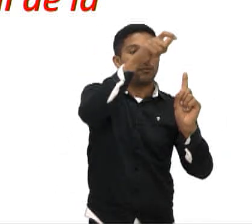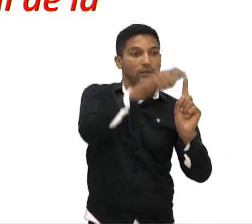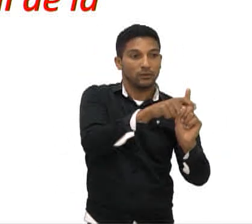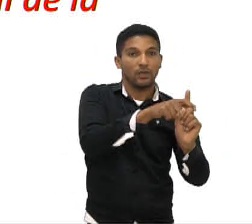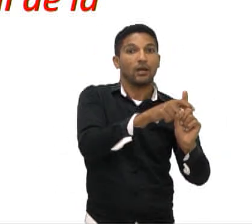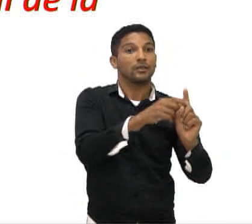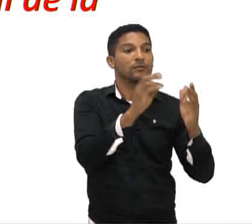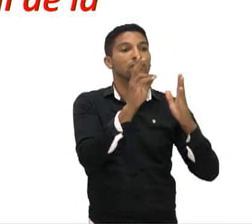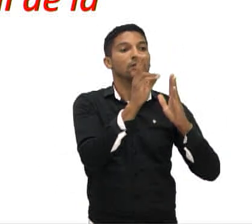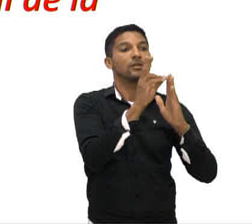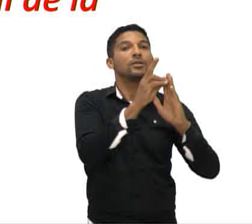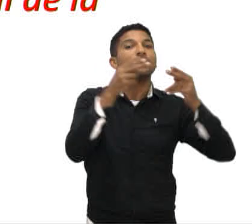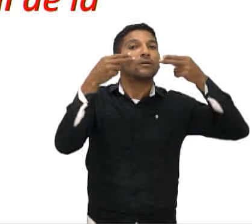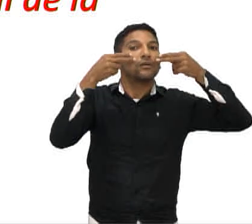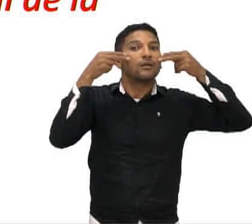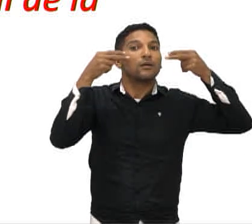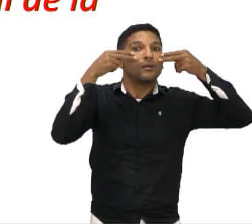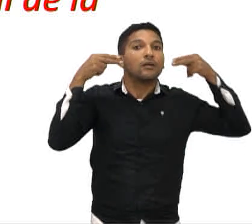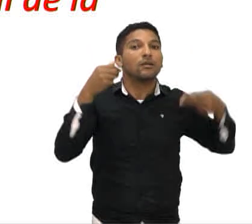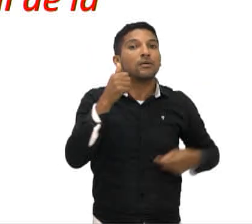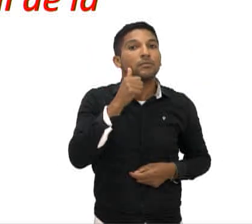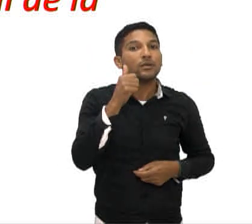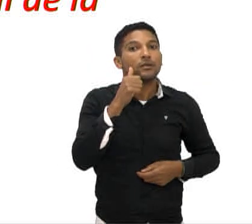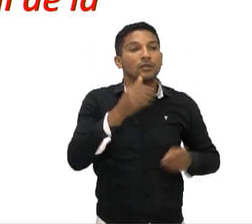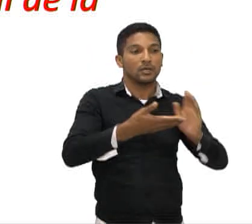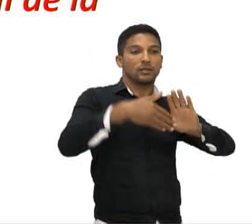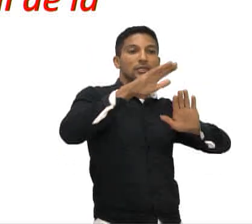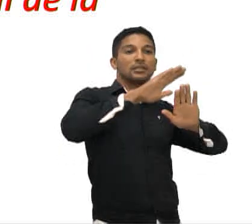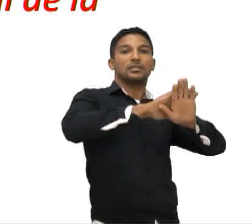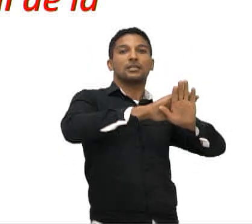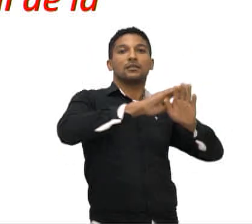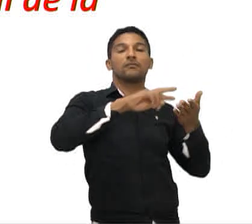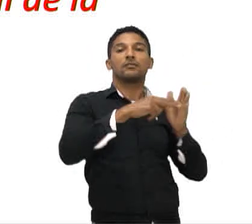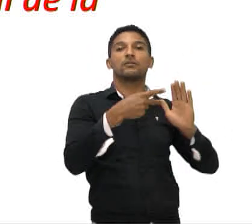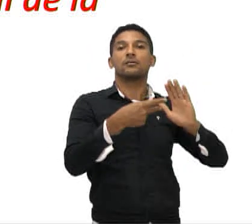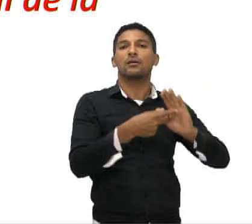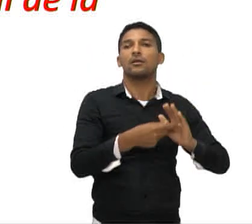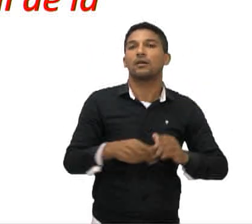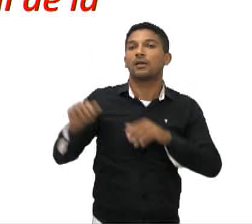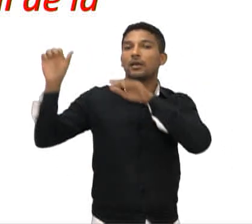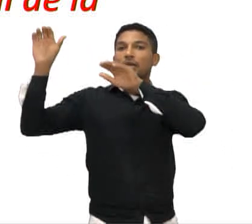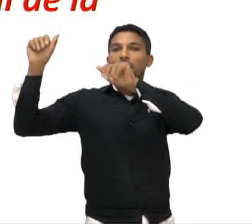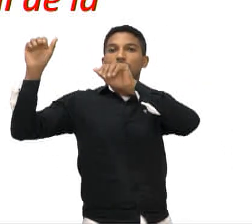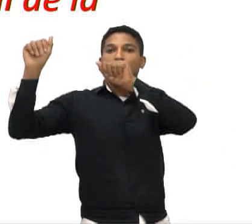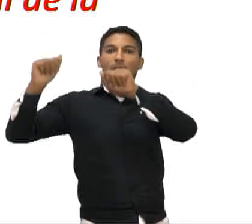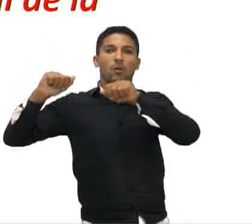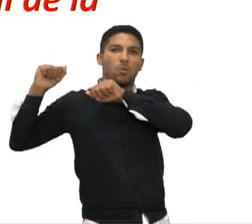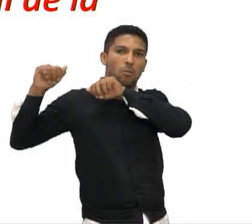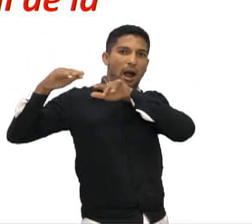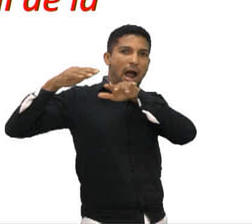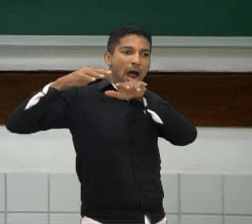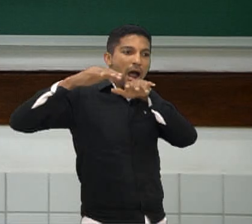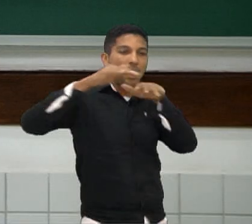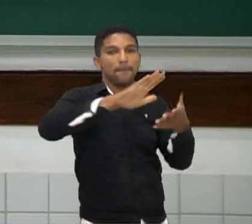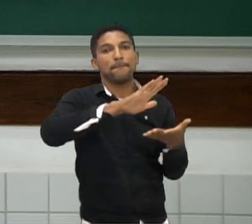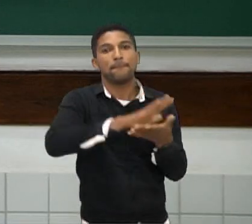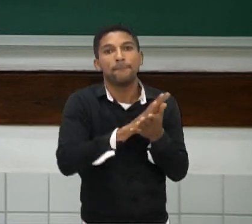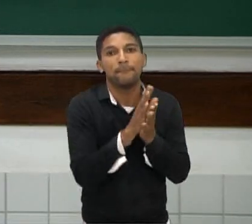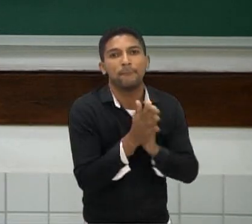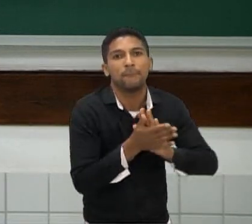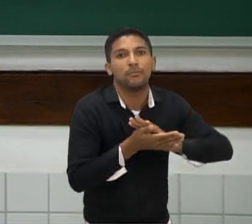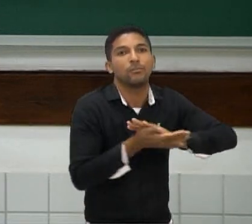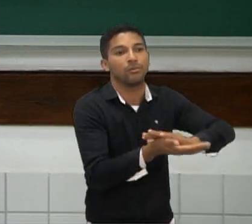de la dominación del continente americano por los espanhóis. Interessante, né? Porque a partir dessa lenda